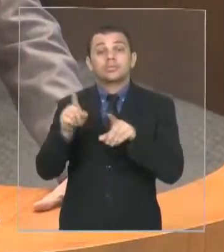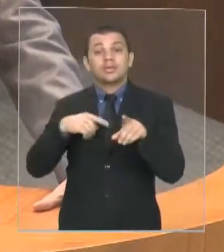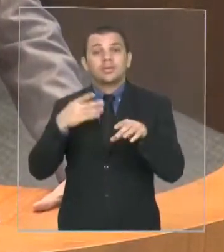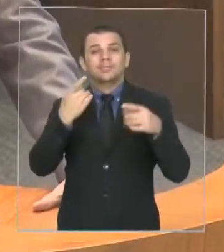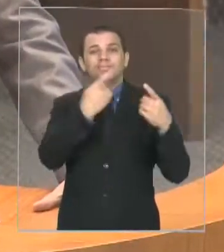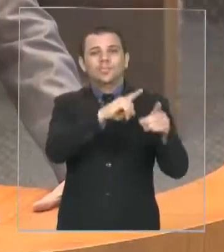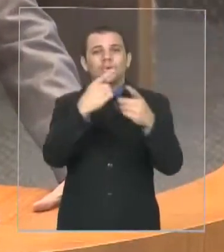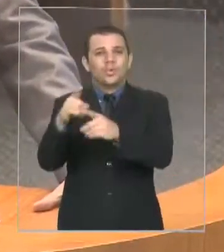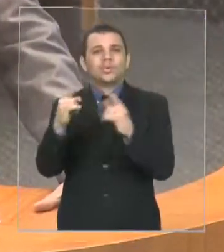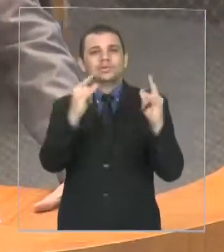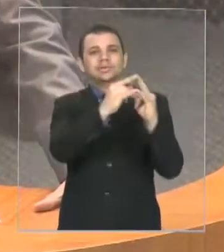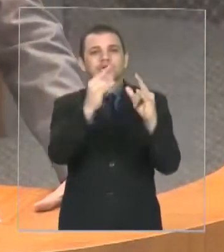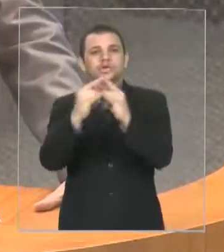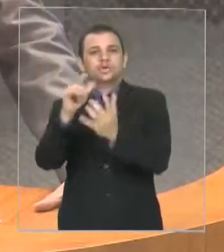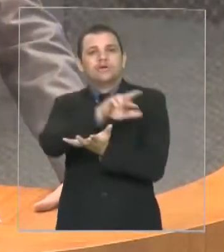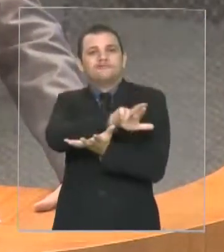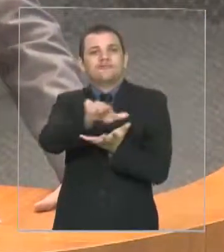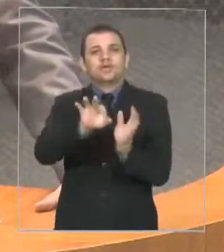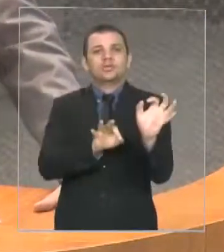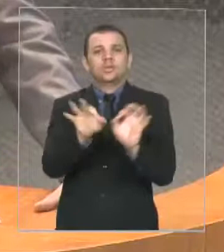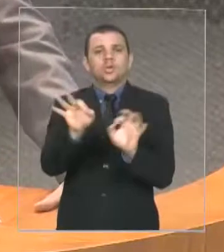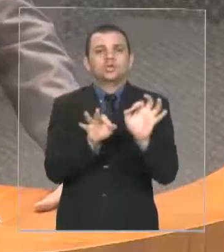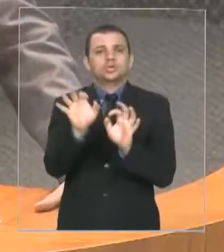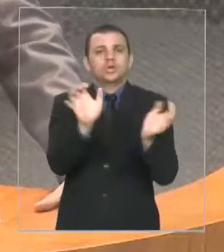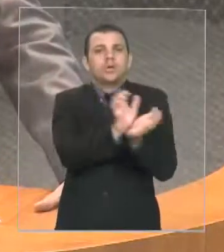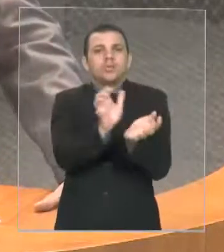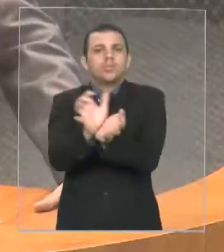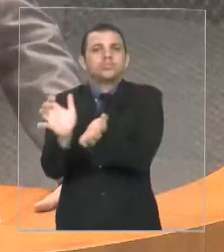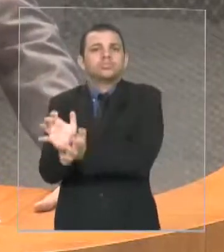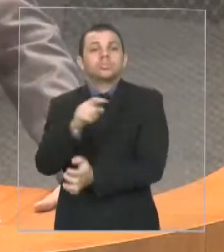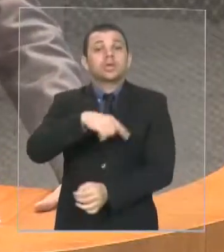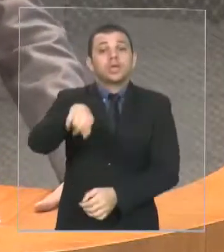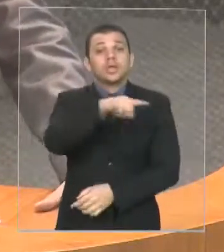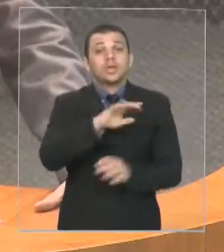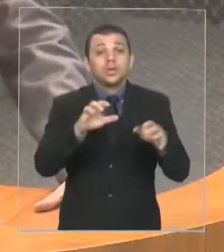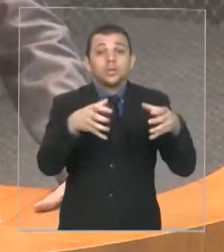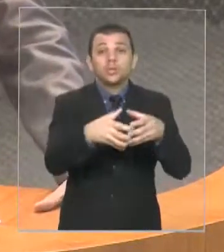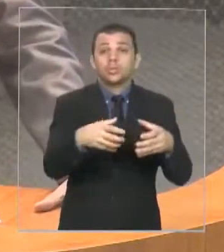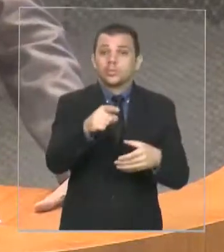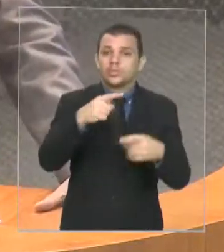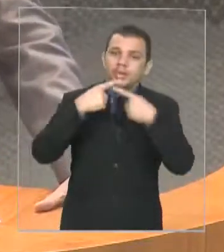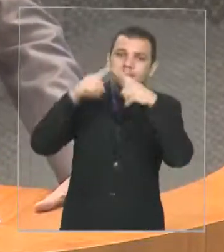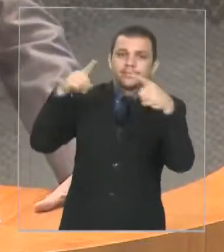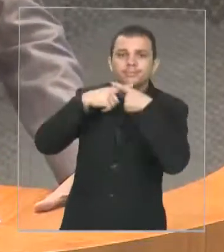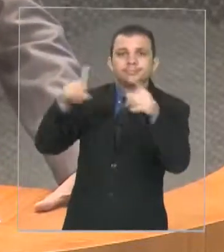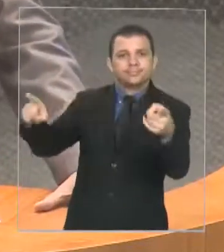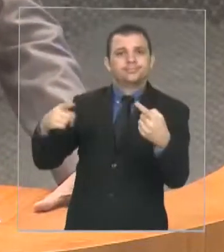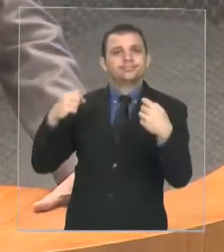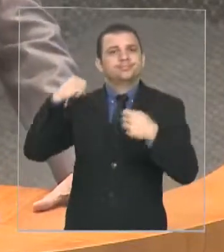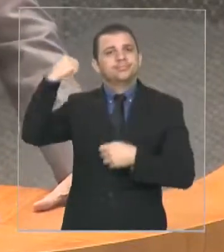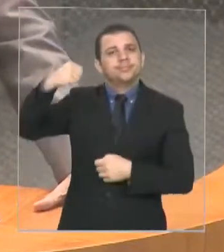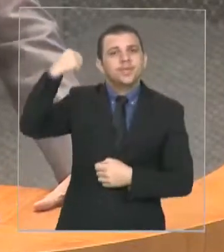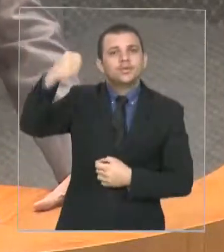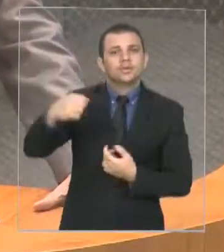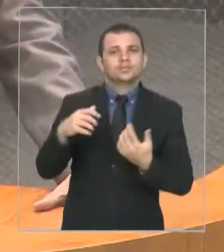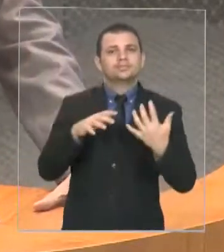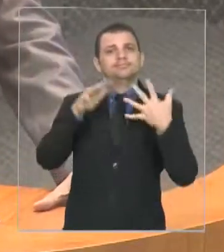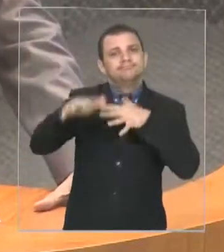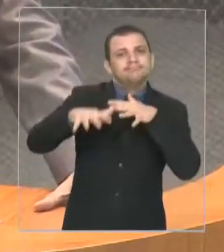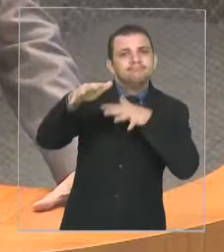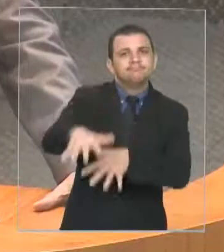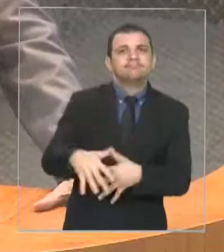instituições, todas as organizações que gritavam, que protestavam, que reclamavam, que